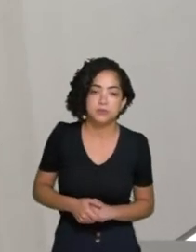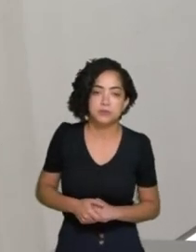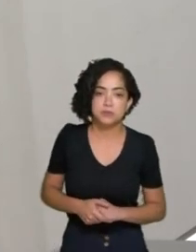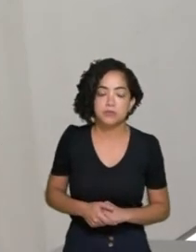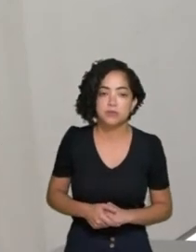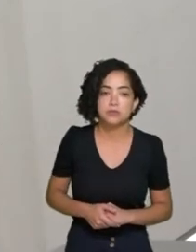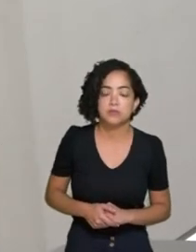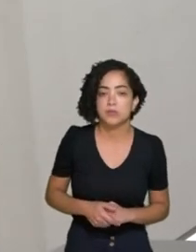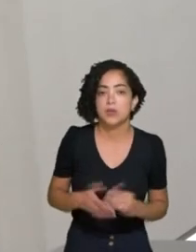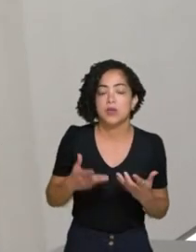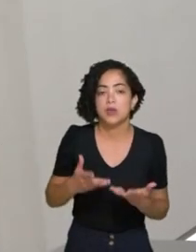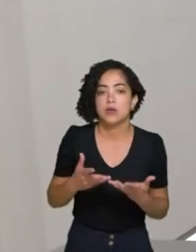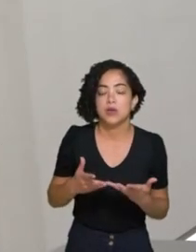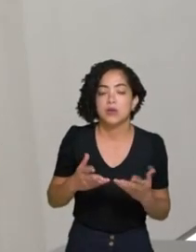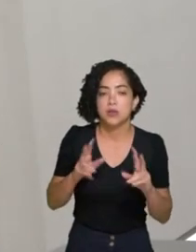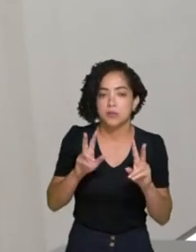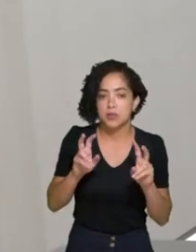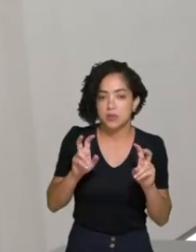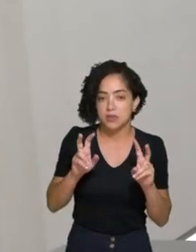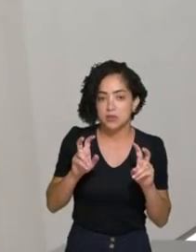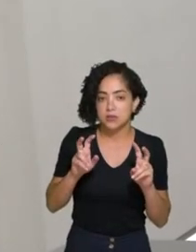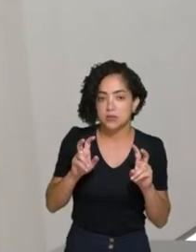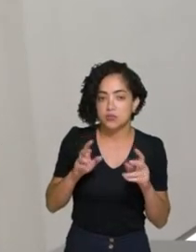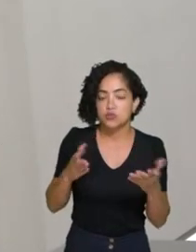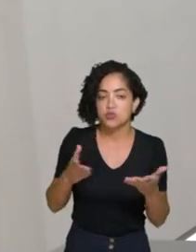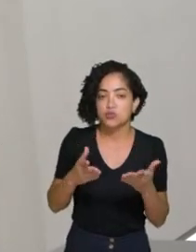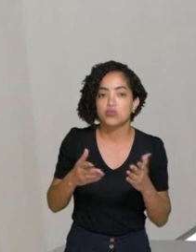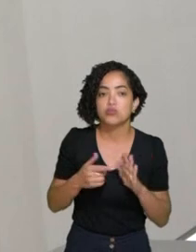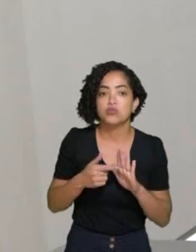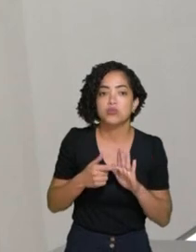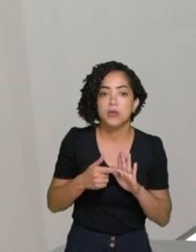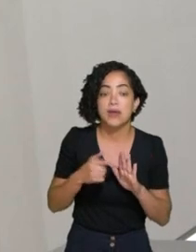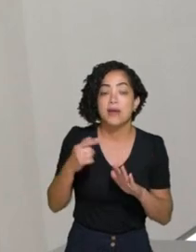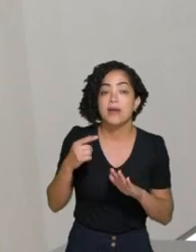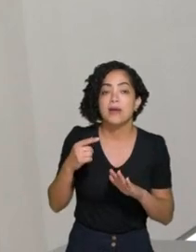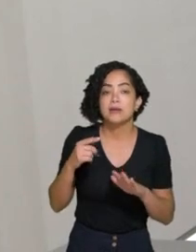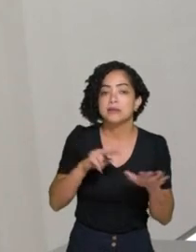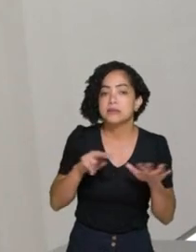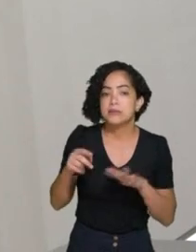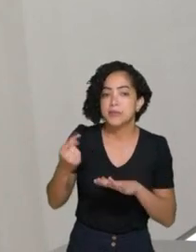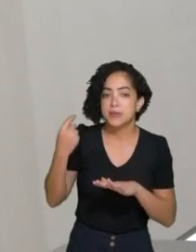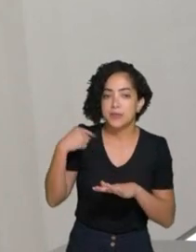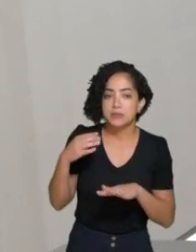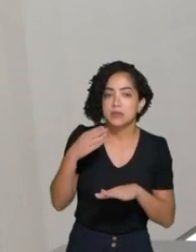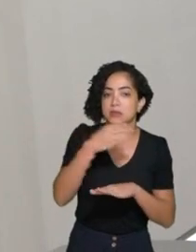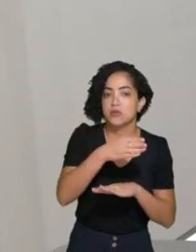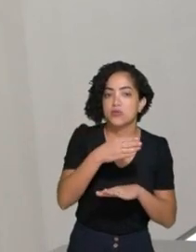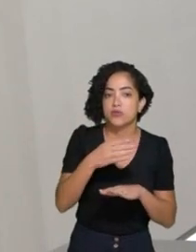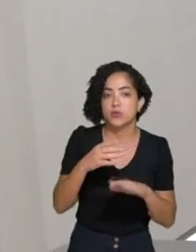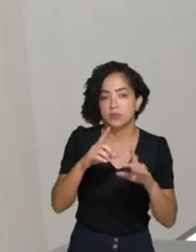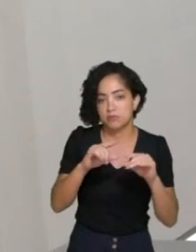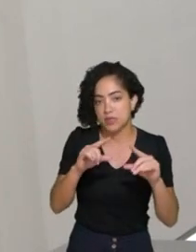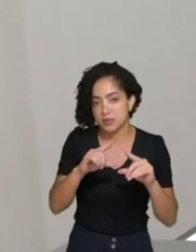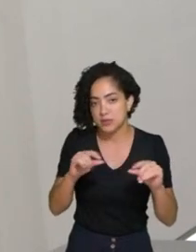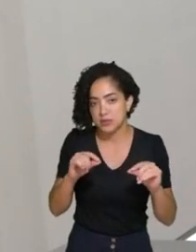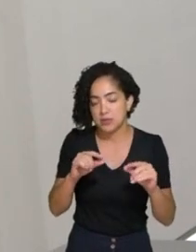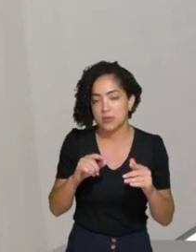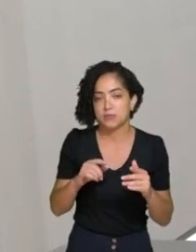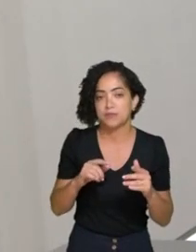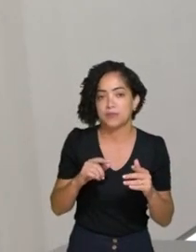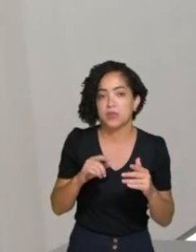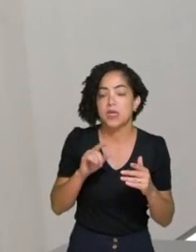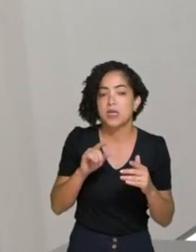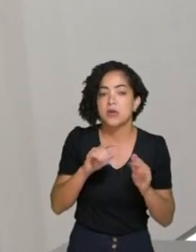Quero trazer um assunto também, que eu estive em Brasília semana passada, e quero trazer uma